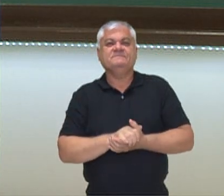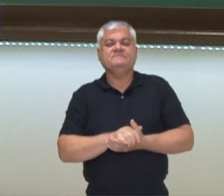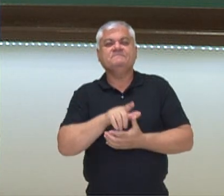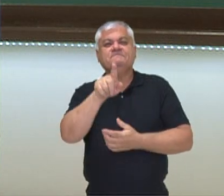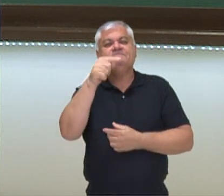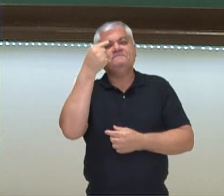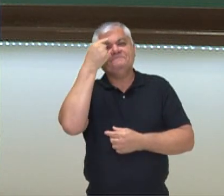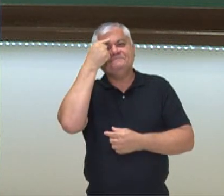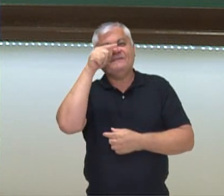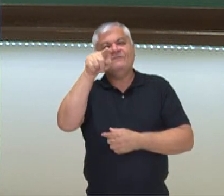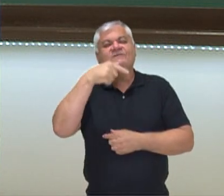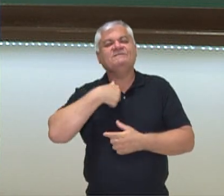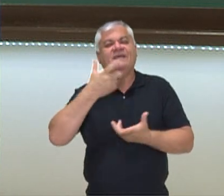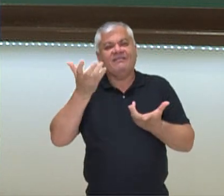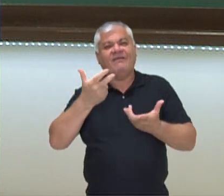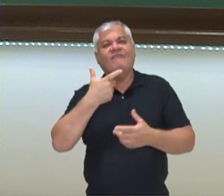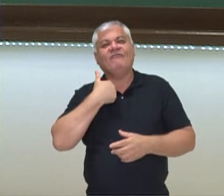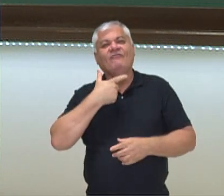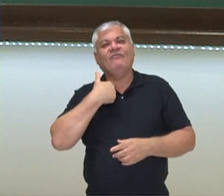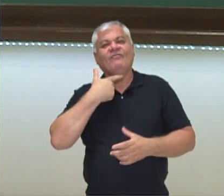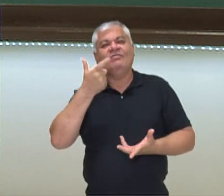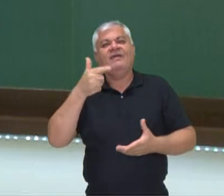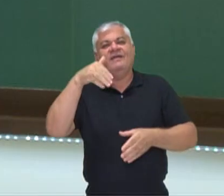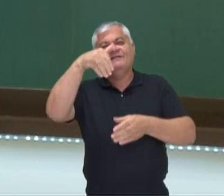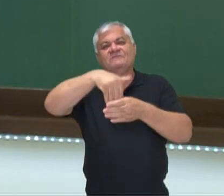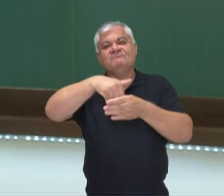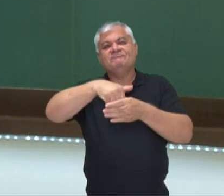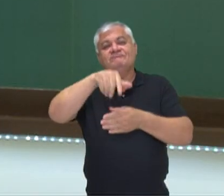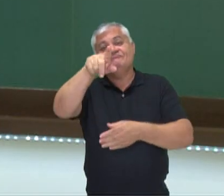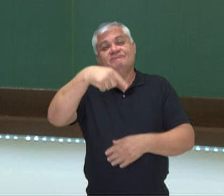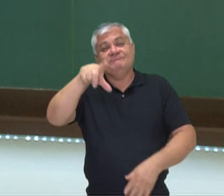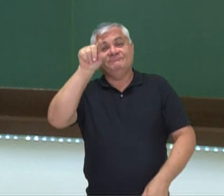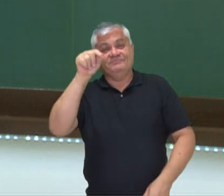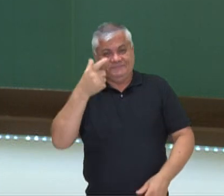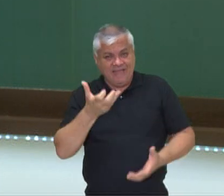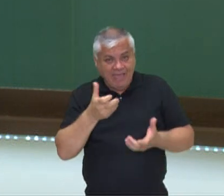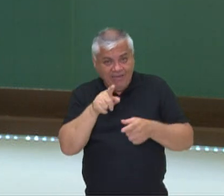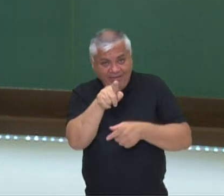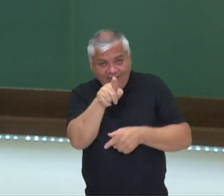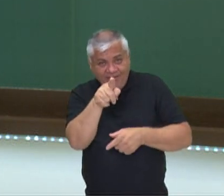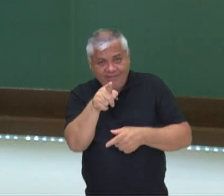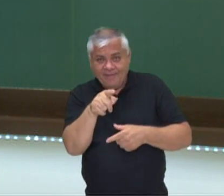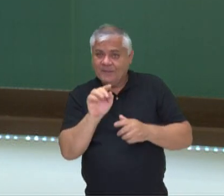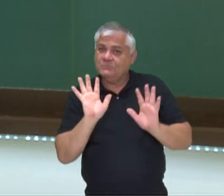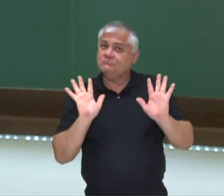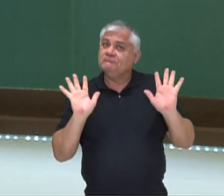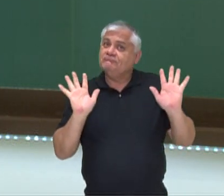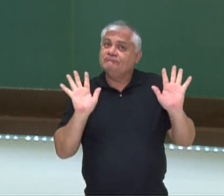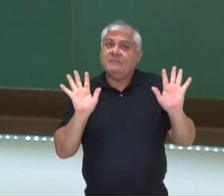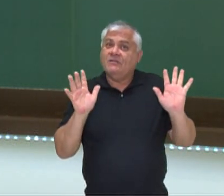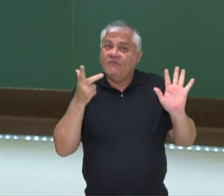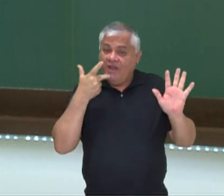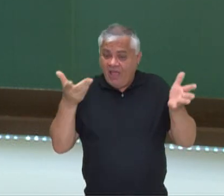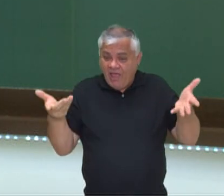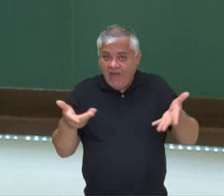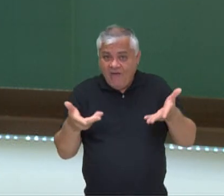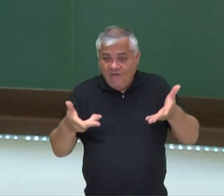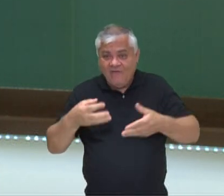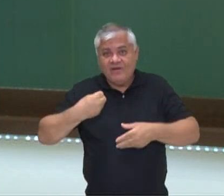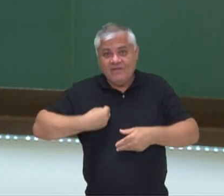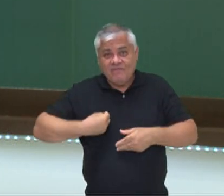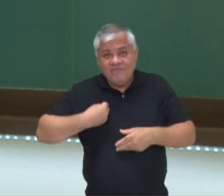em se eleger em algum cargo? Isso faz parte da nossa realidade, não estou falando de futuro, não, de quando